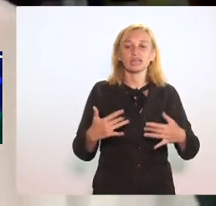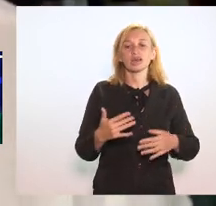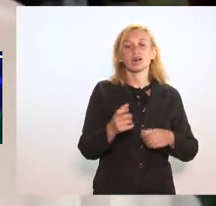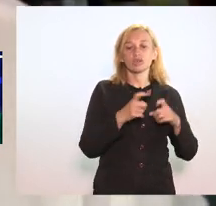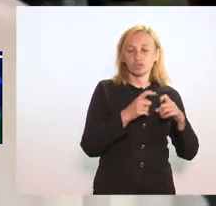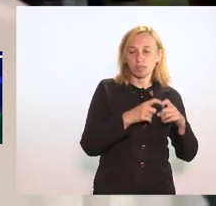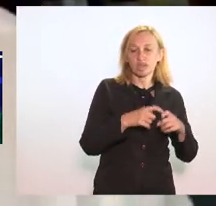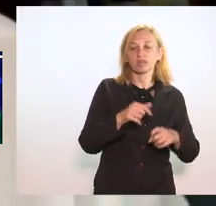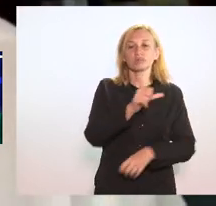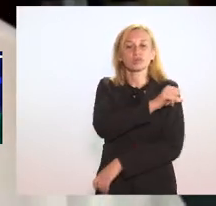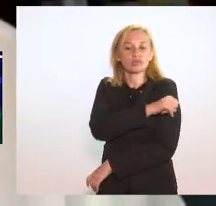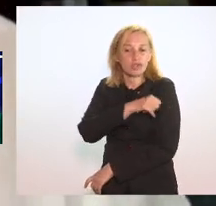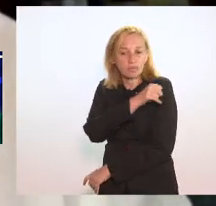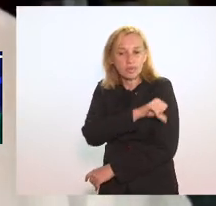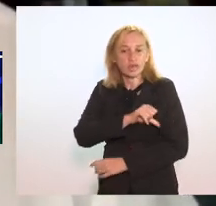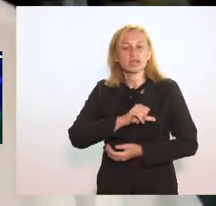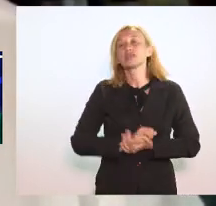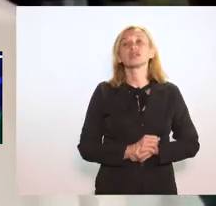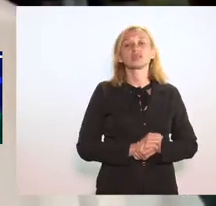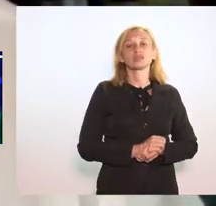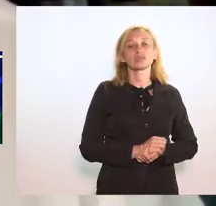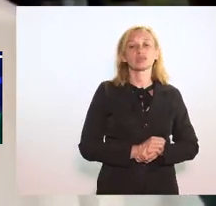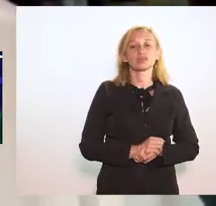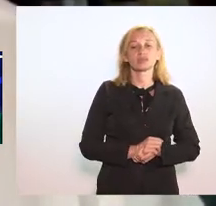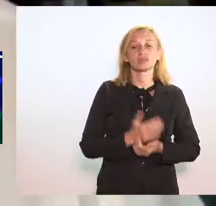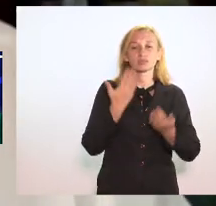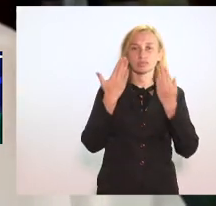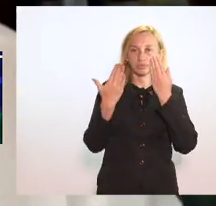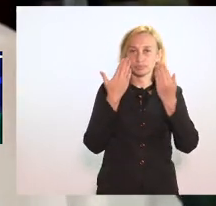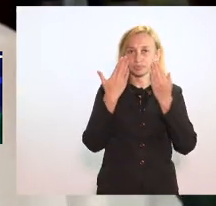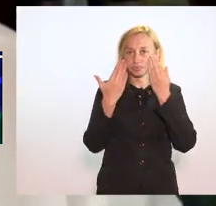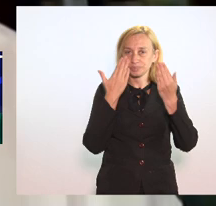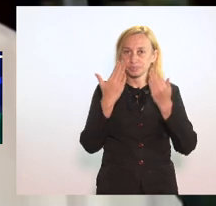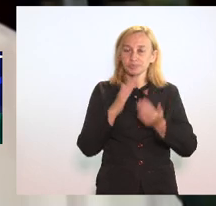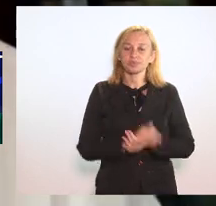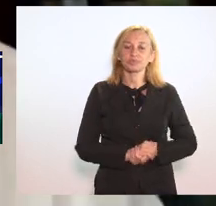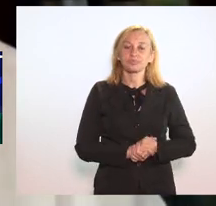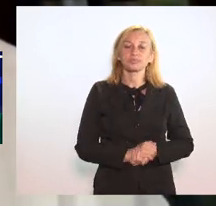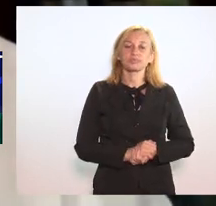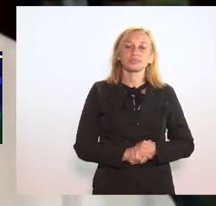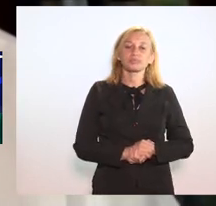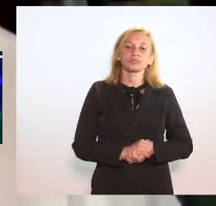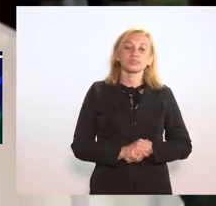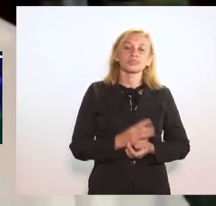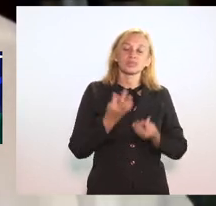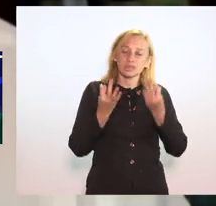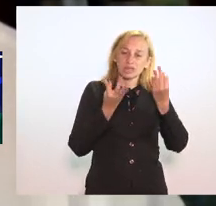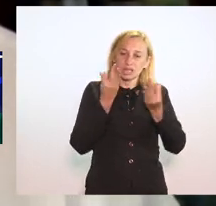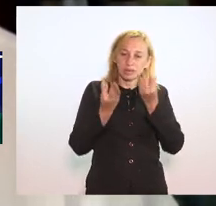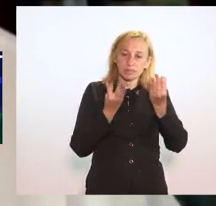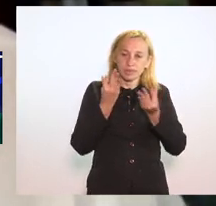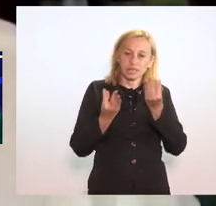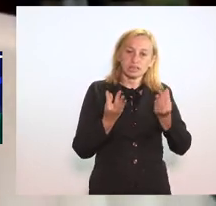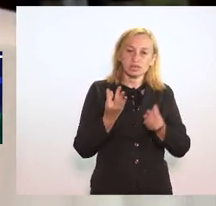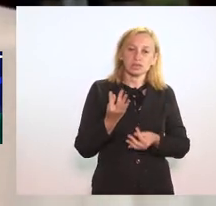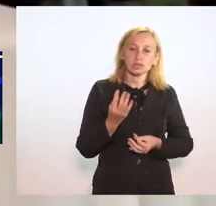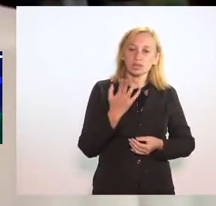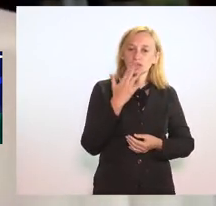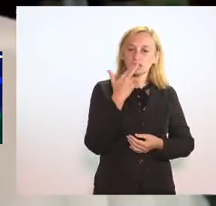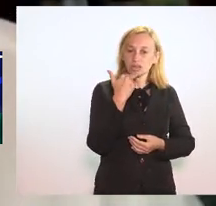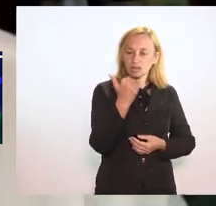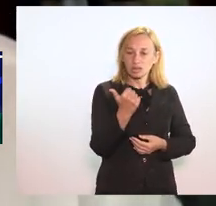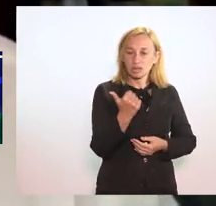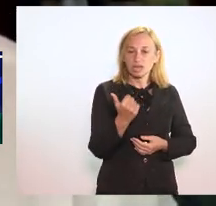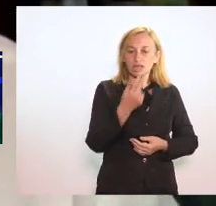os enfermeiros os princípios os cabelos os nutricionistas o